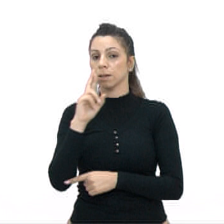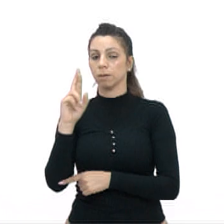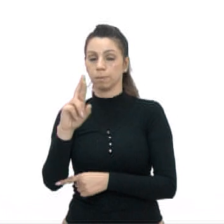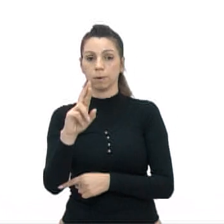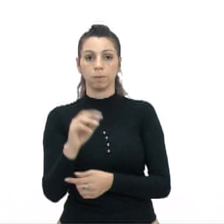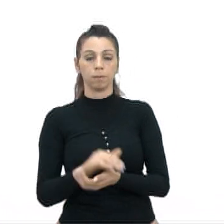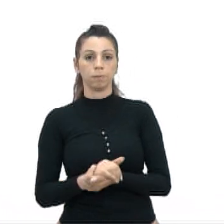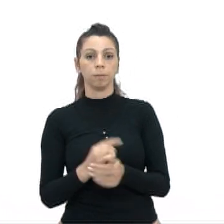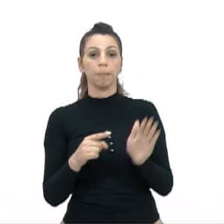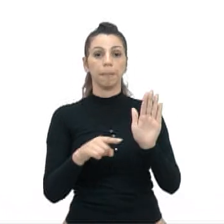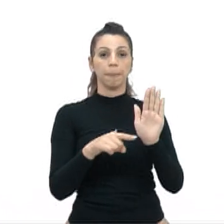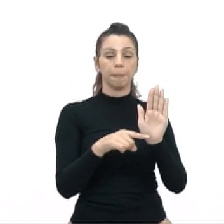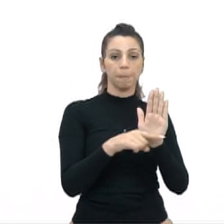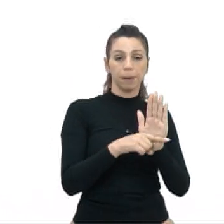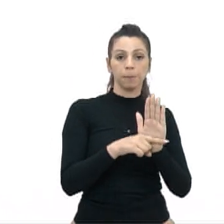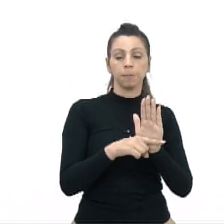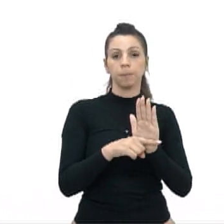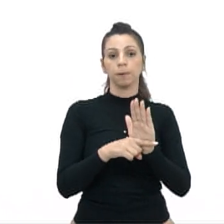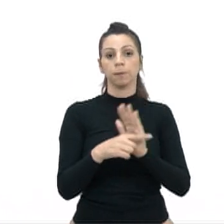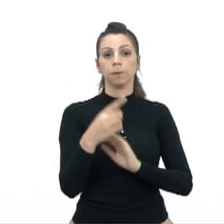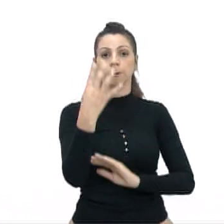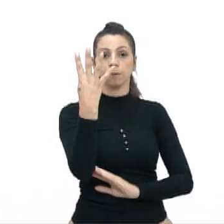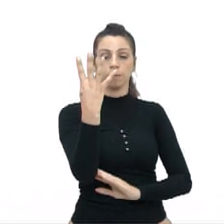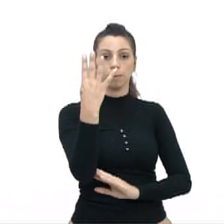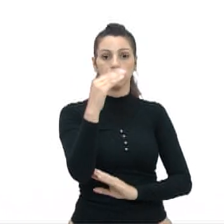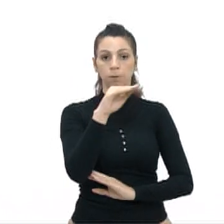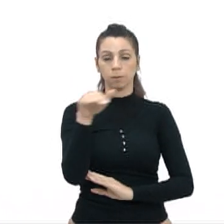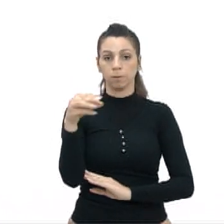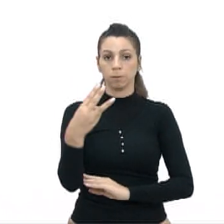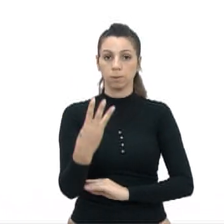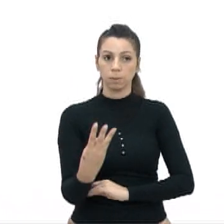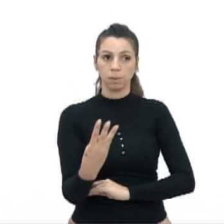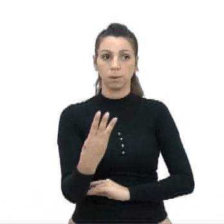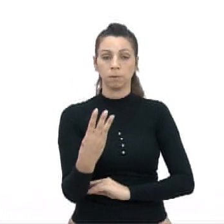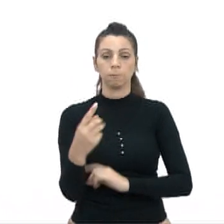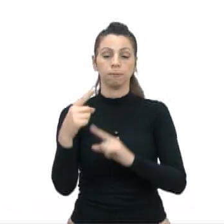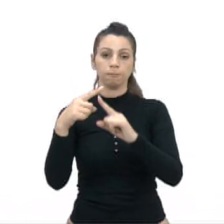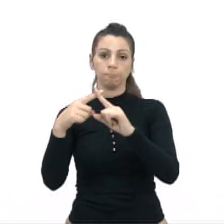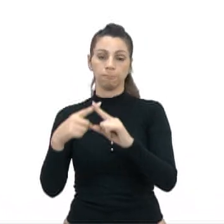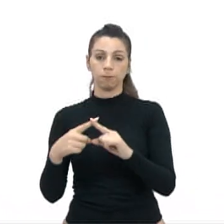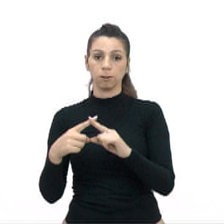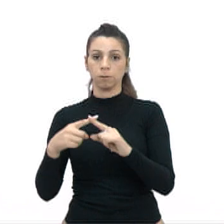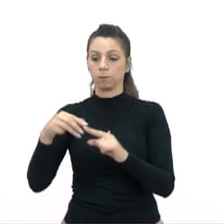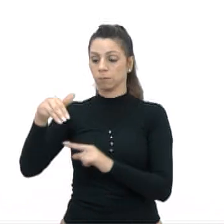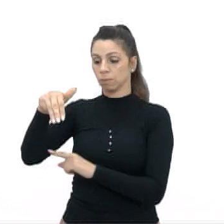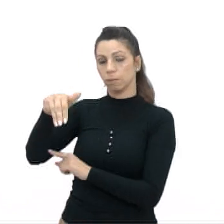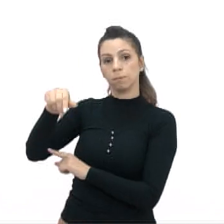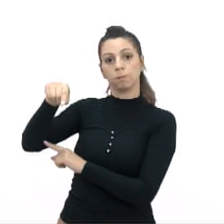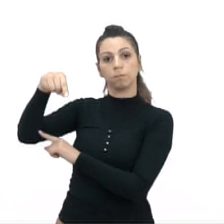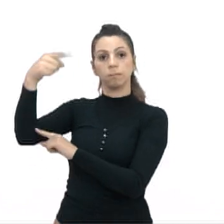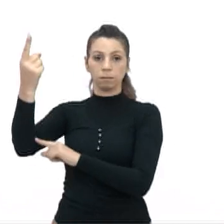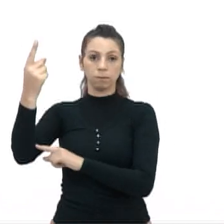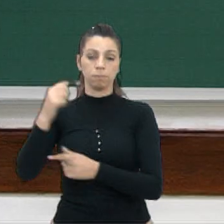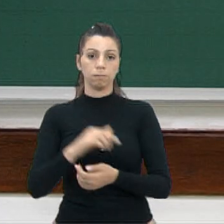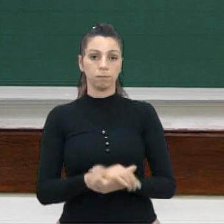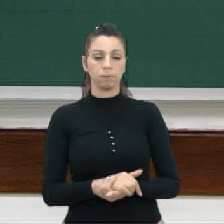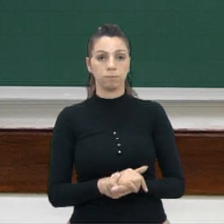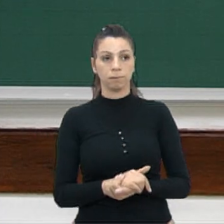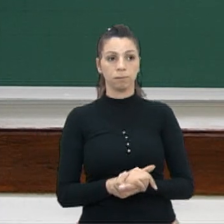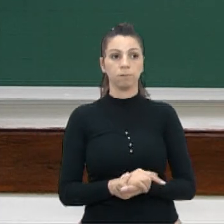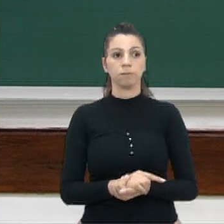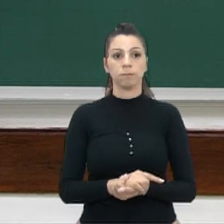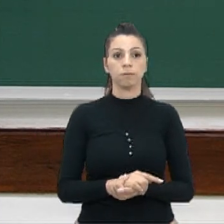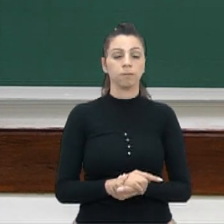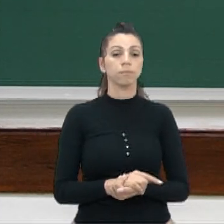fica menos 4 terços vezes m elevado a 1. Certo? E o